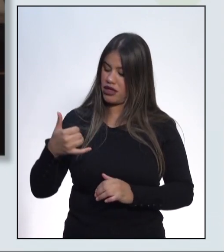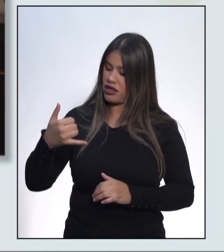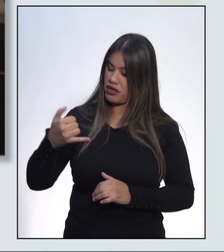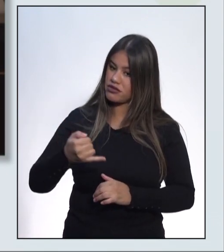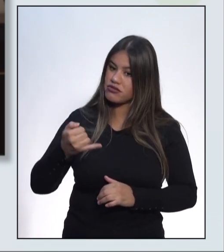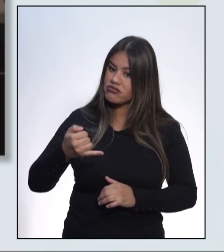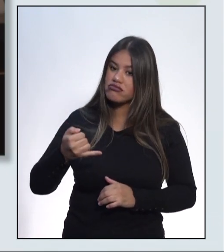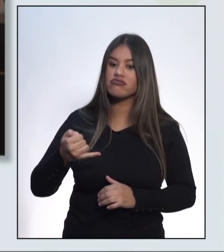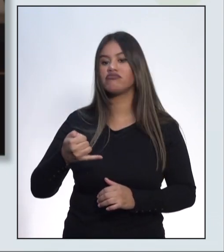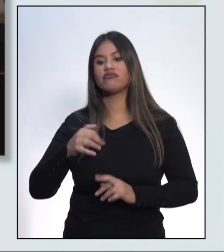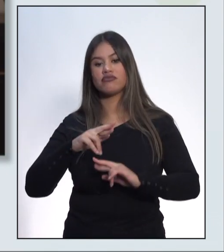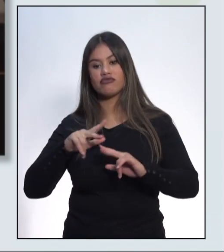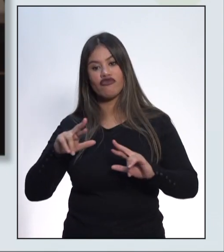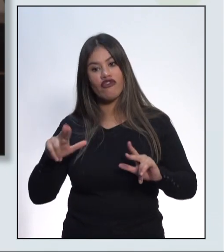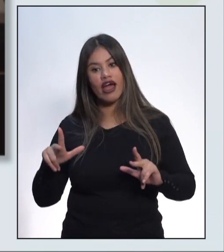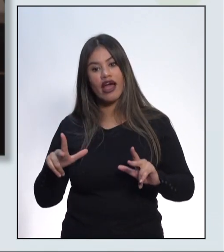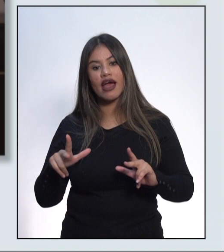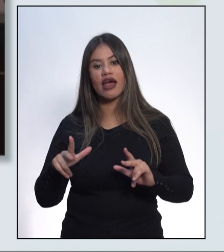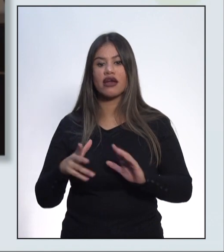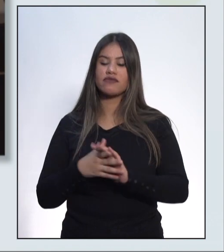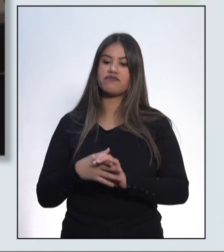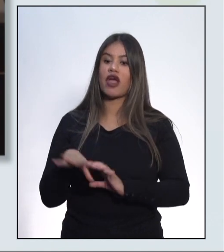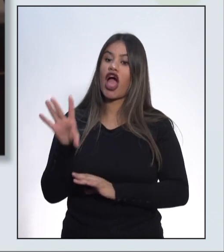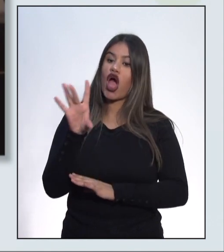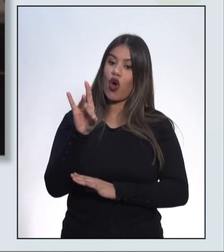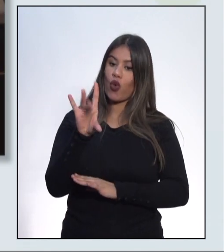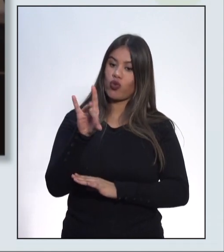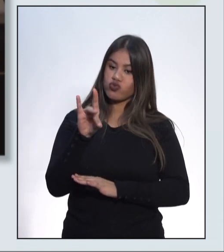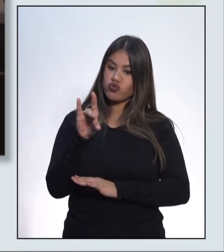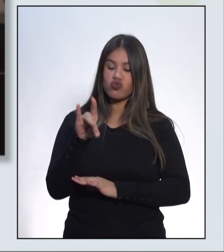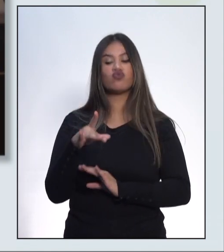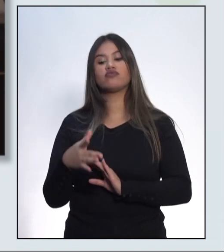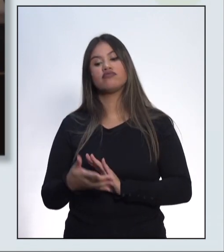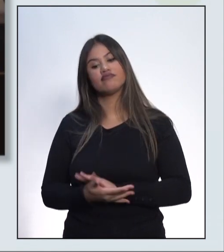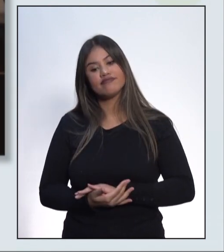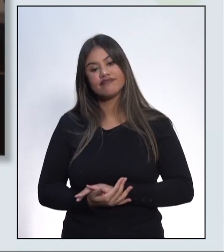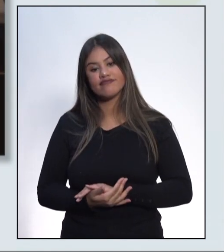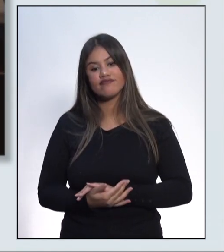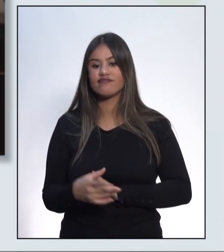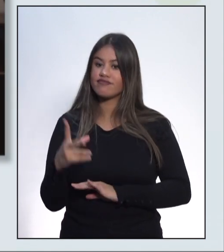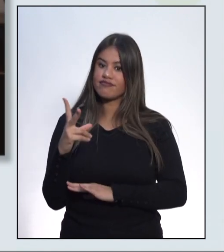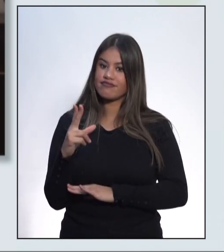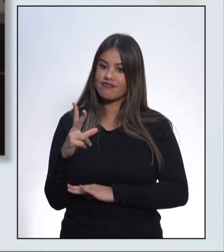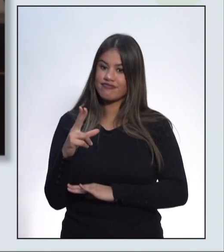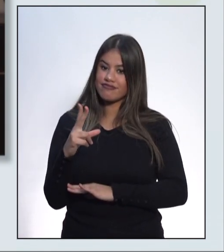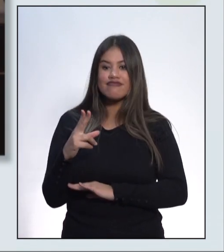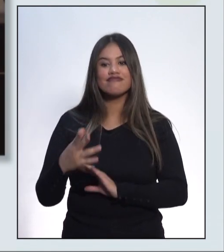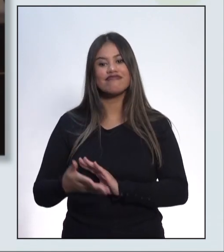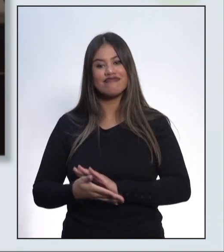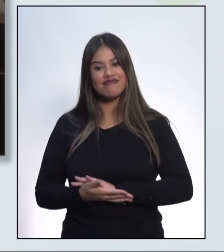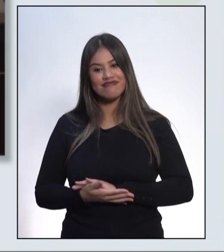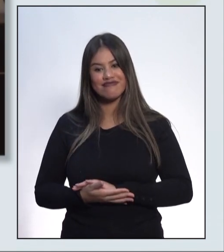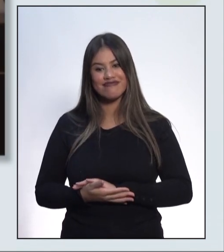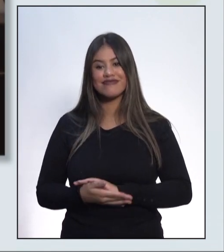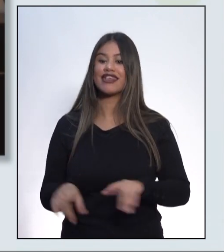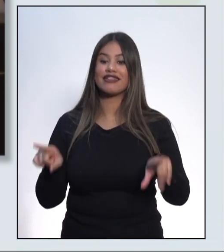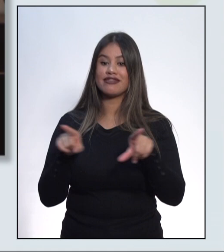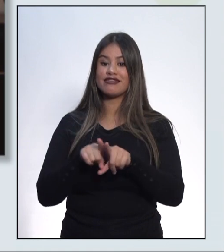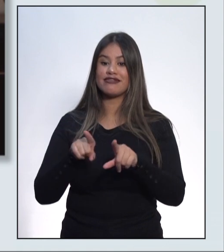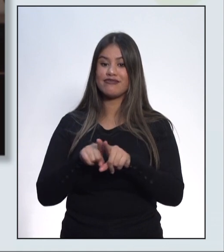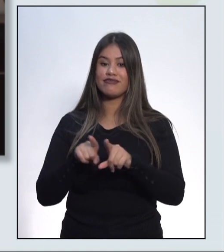canetas, a cola que eu usei, a tesoura e